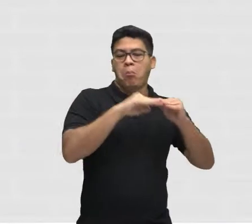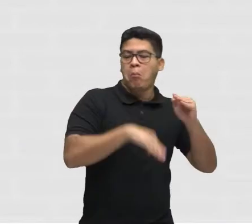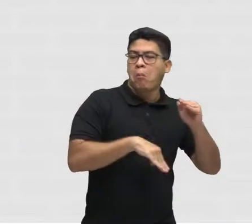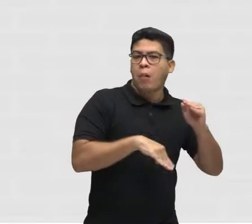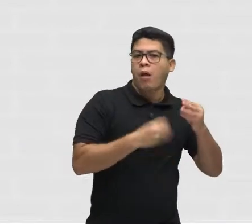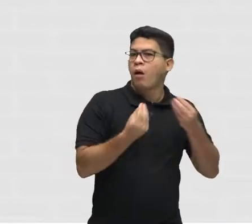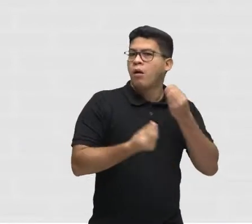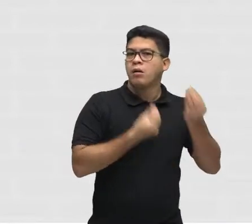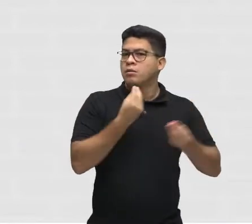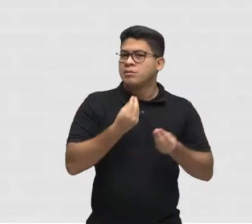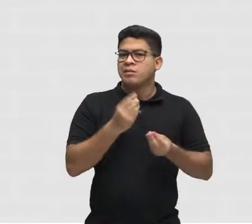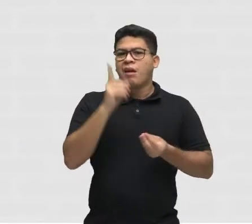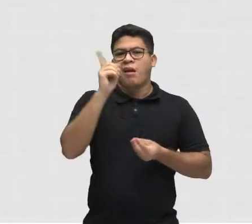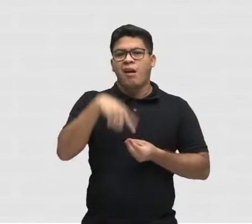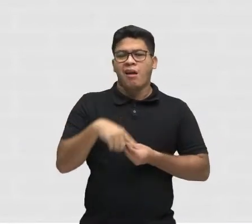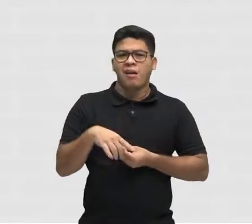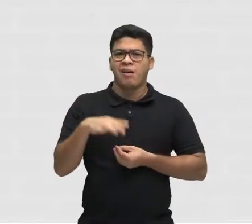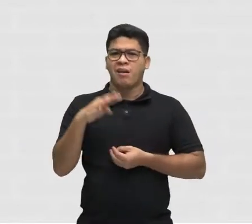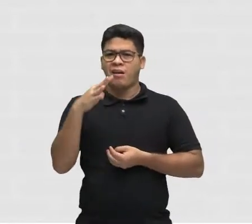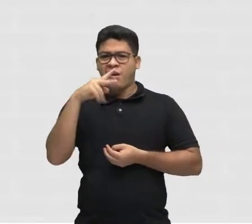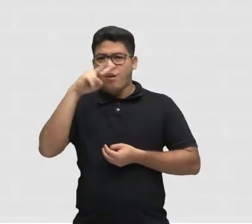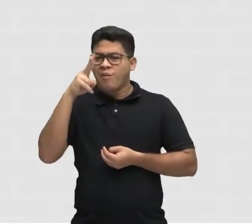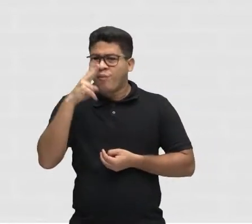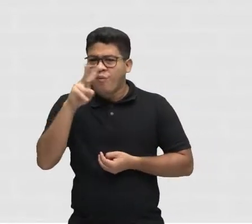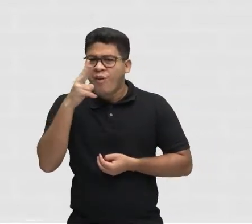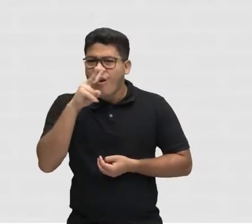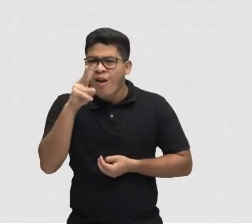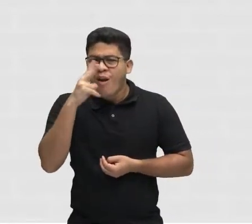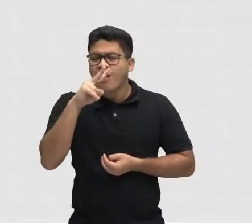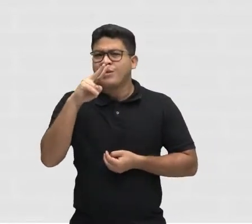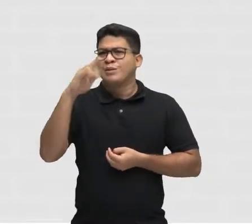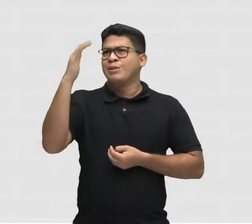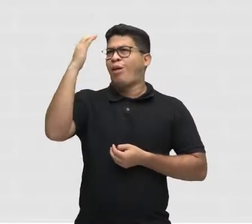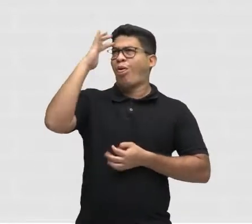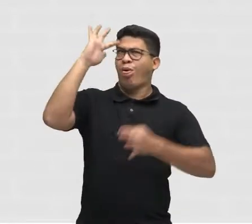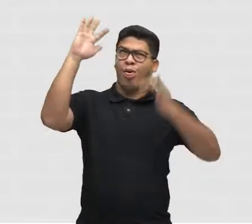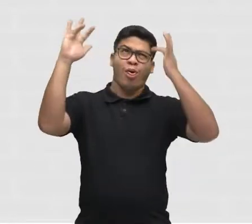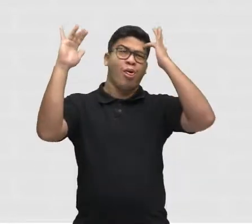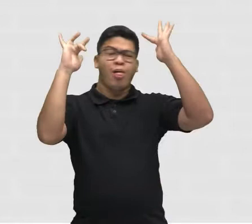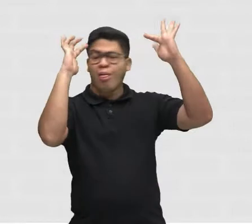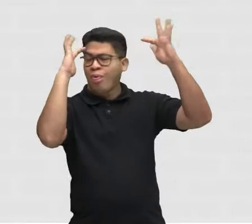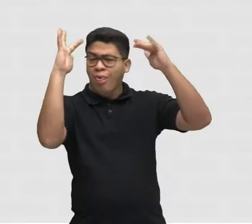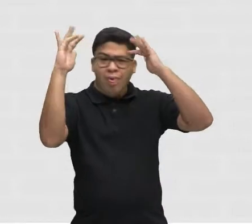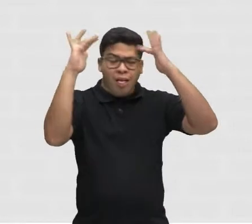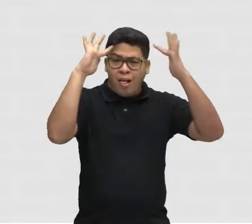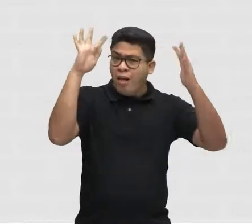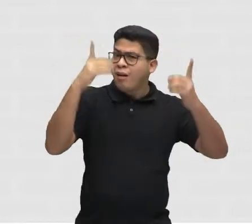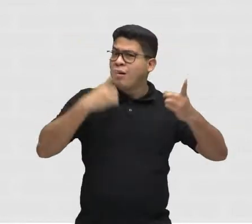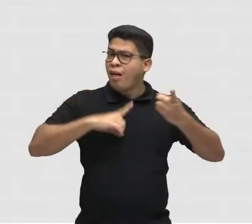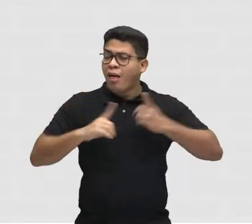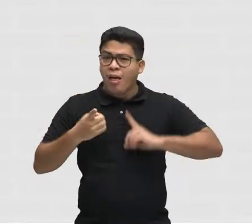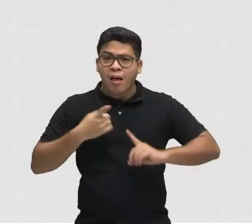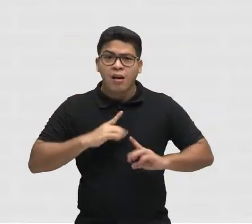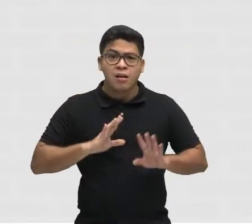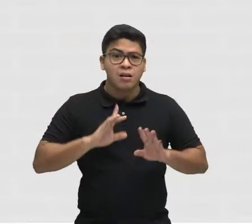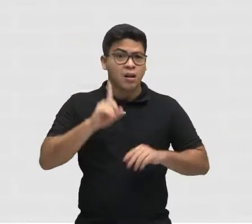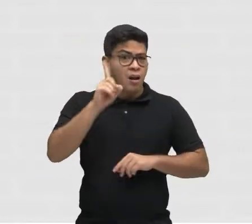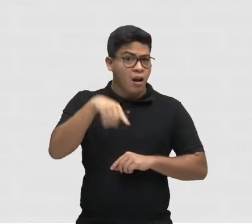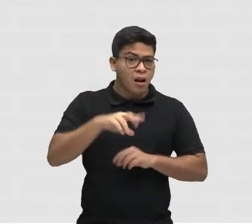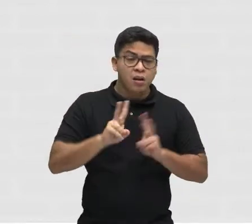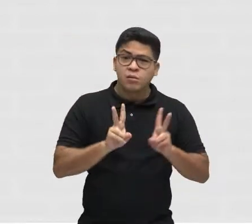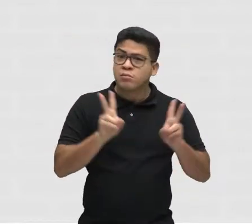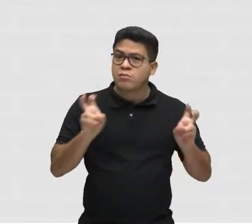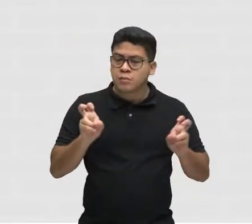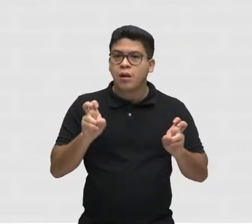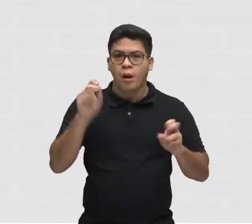não é frescura, que não é viagem da nossa cabeça, que não é simplesmente besteira, a gente passou a olhar